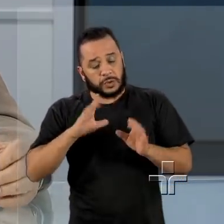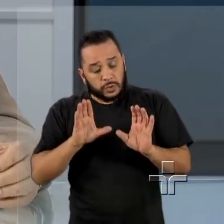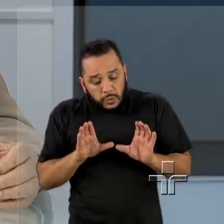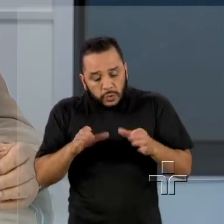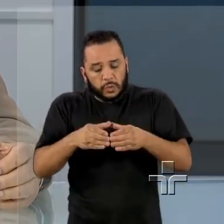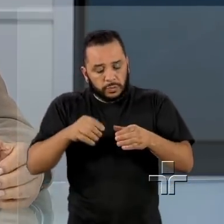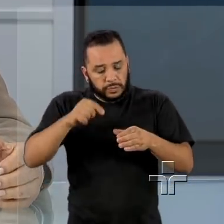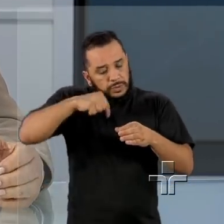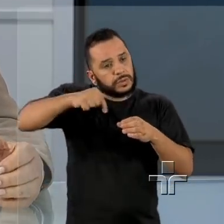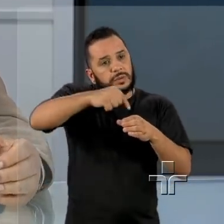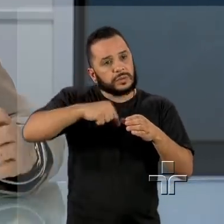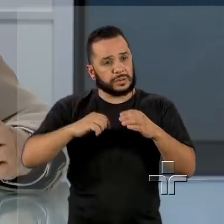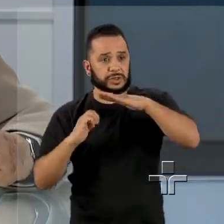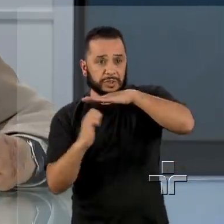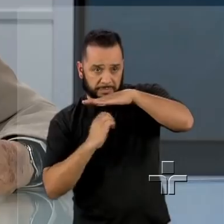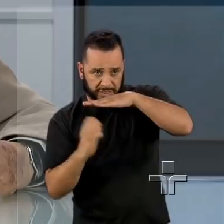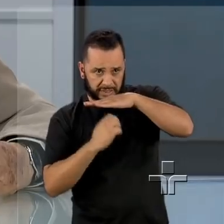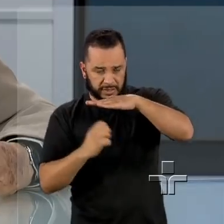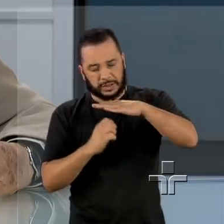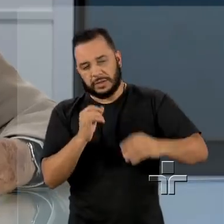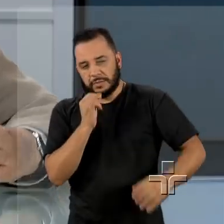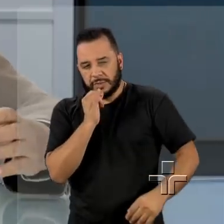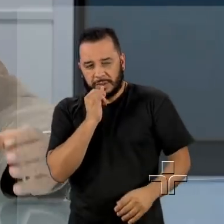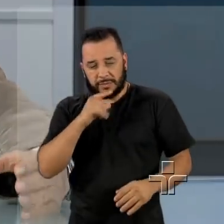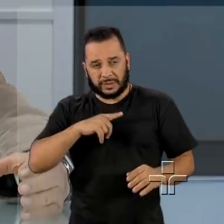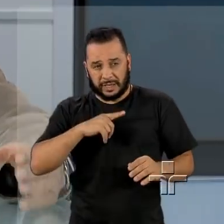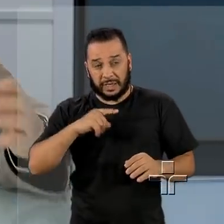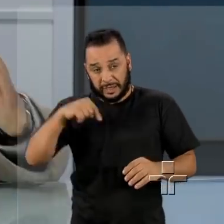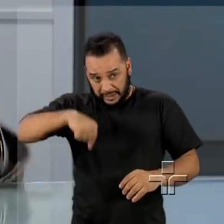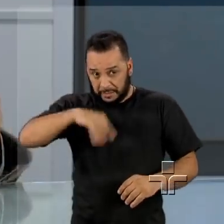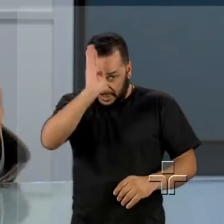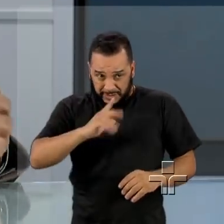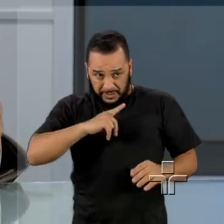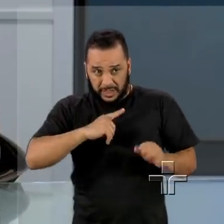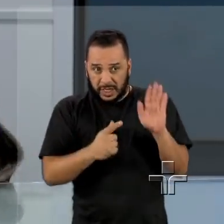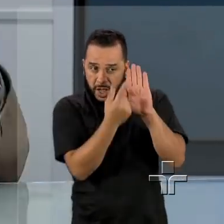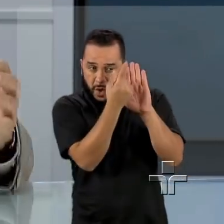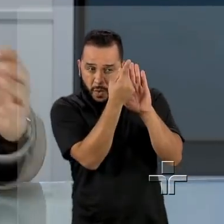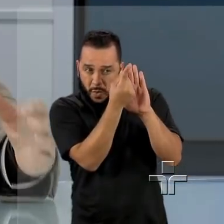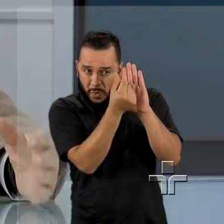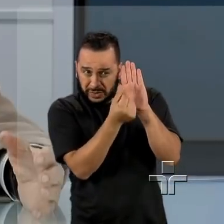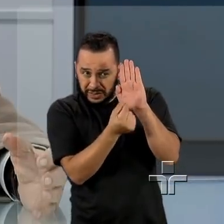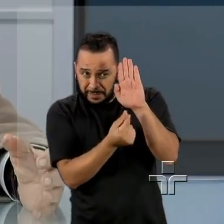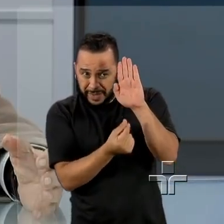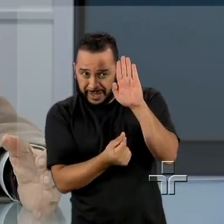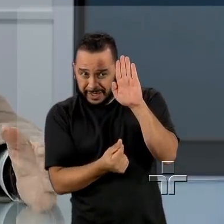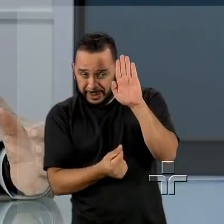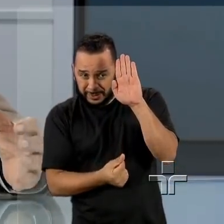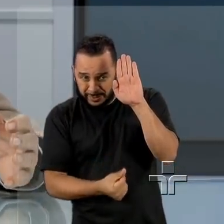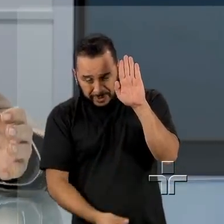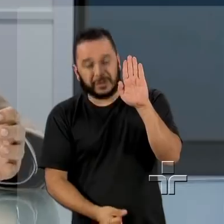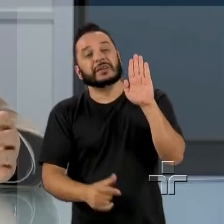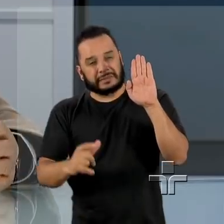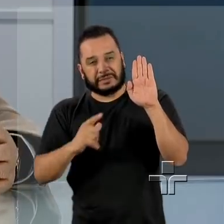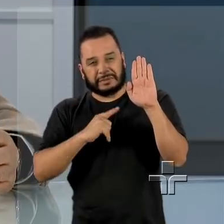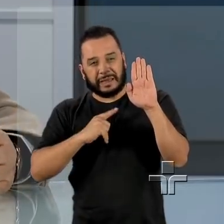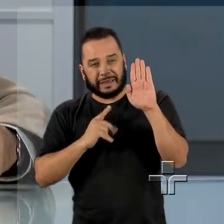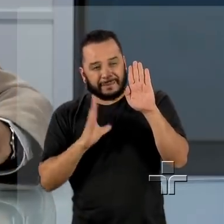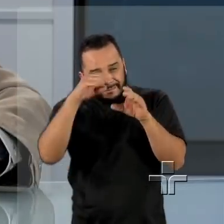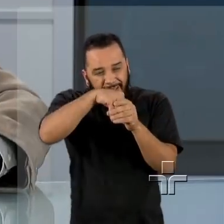Montoro sempre me dizia para mim, não há forma mais fácil de fazer corrupção do que comprar coisa que não precisa, do que